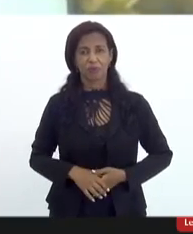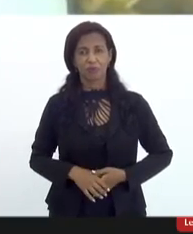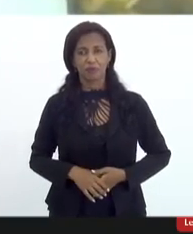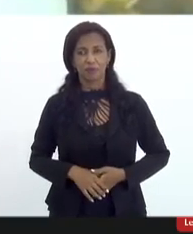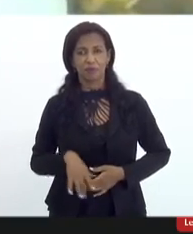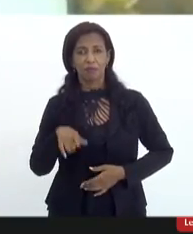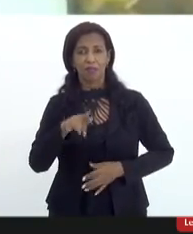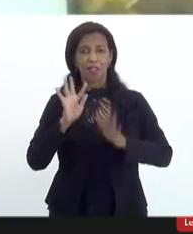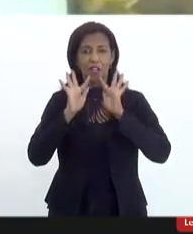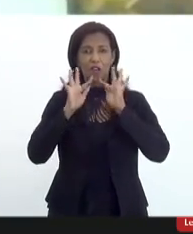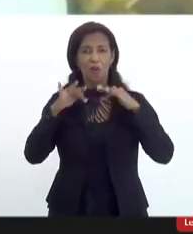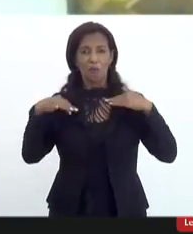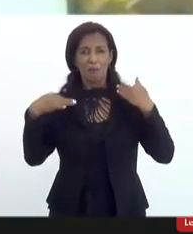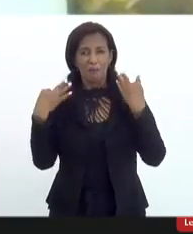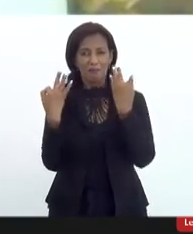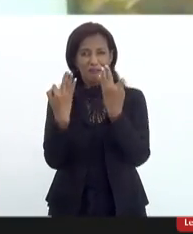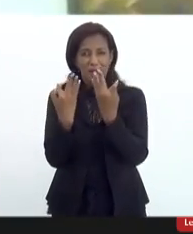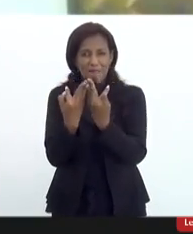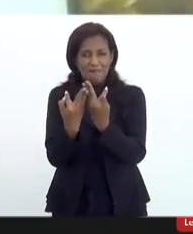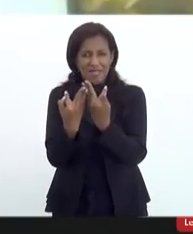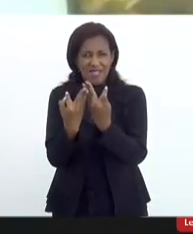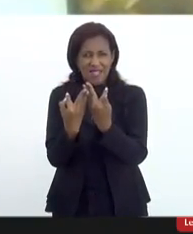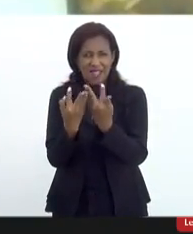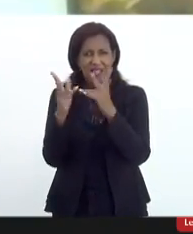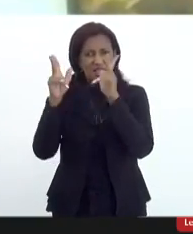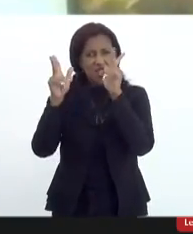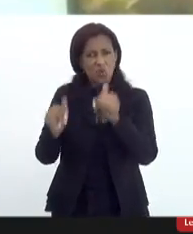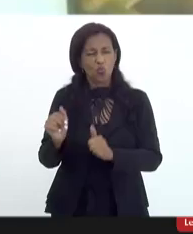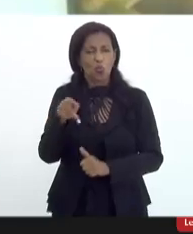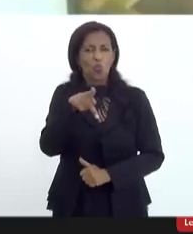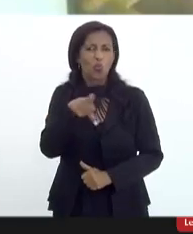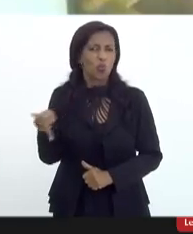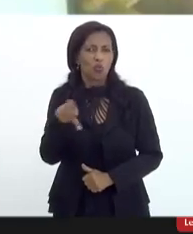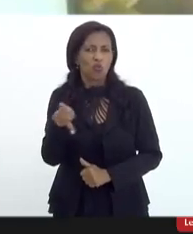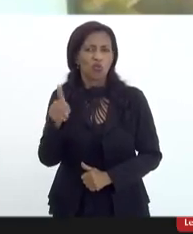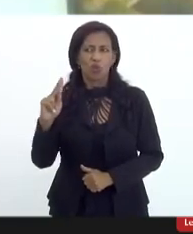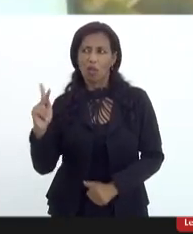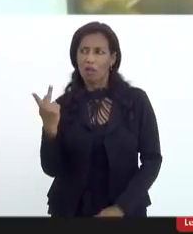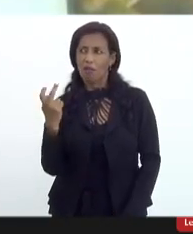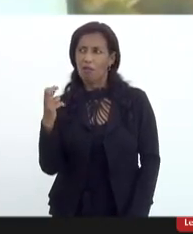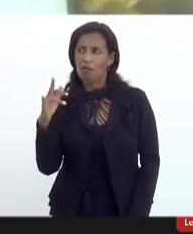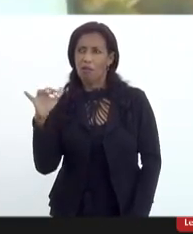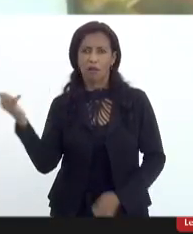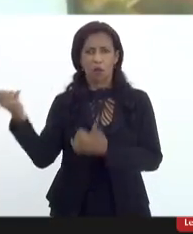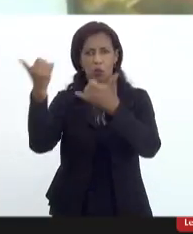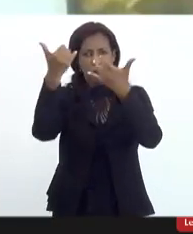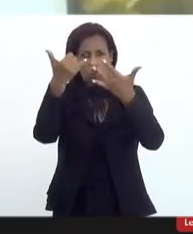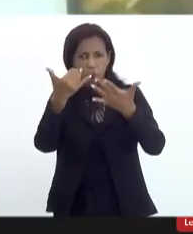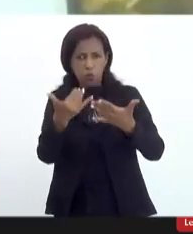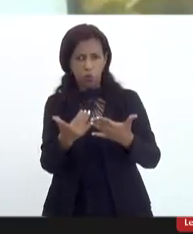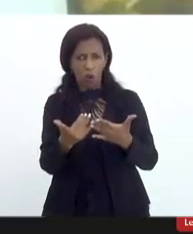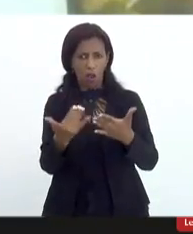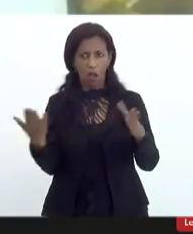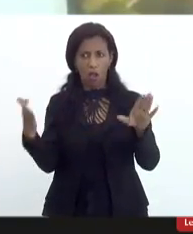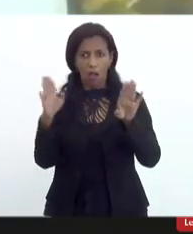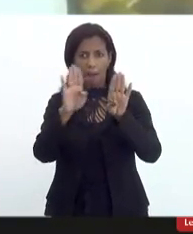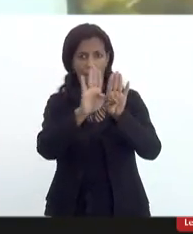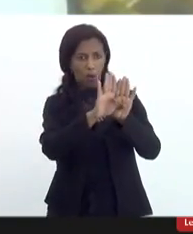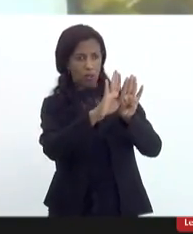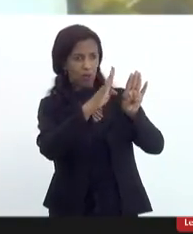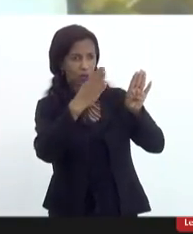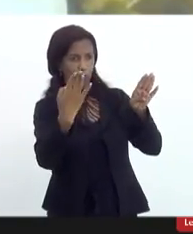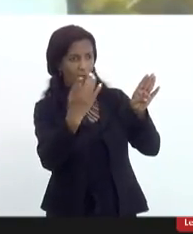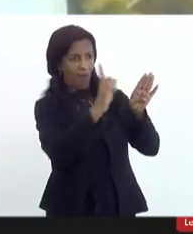é uma família estendida, como a própria professora Helena colocou aqui. Passou da porta para dentro do